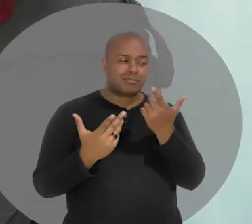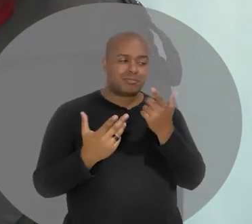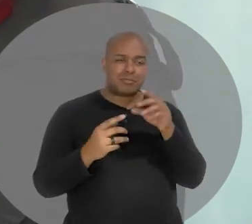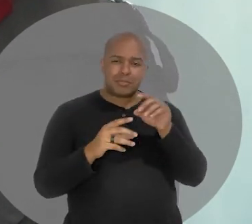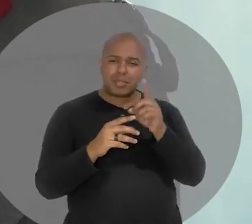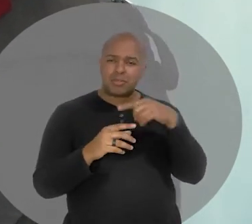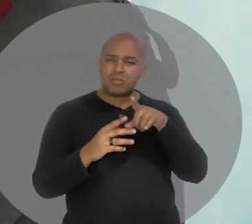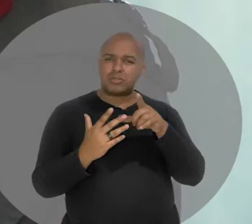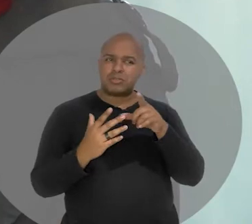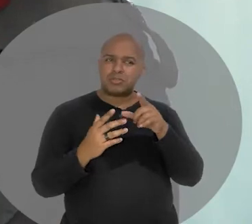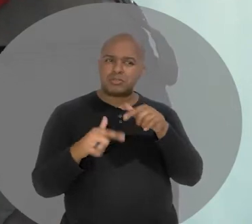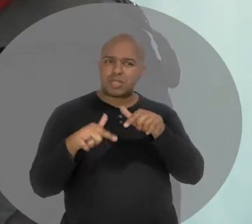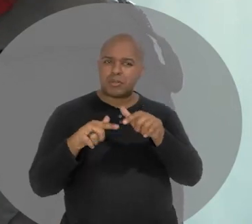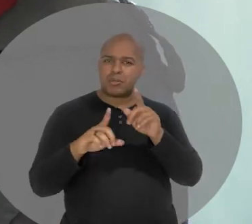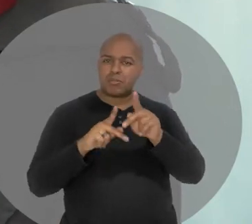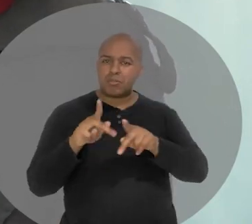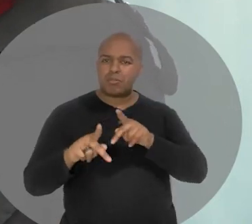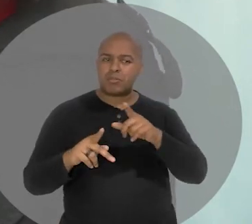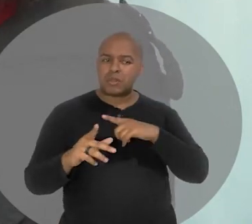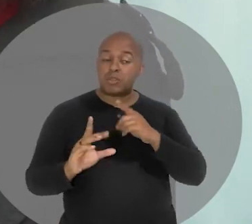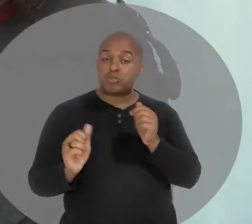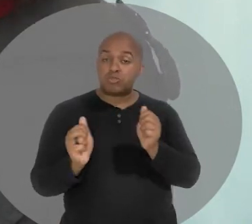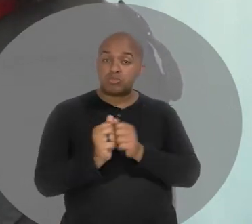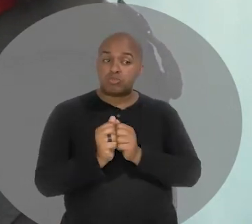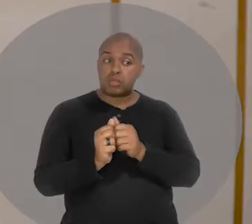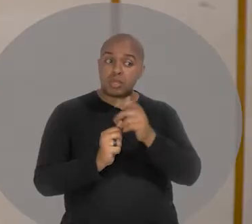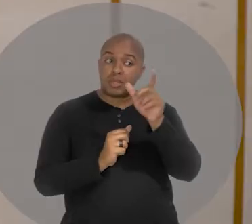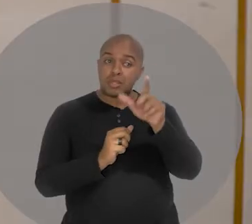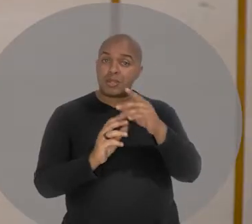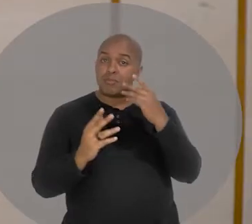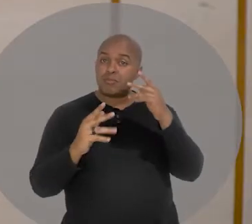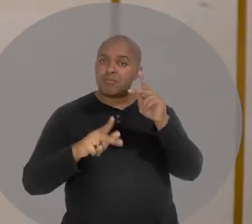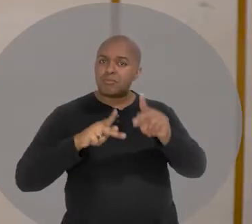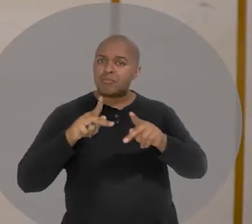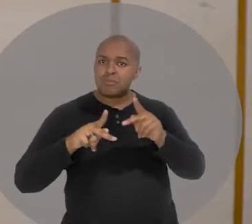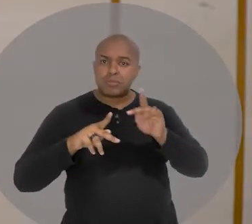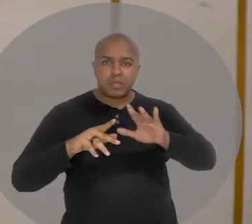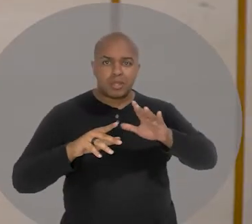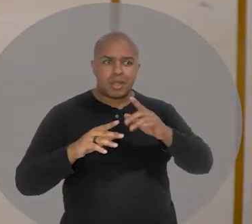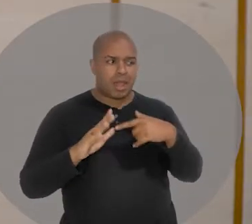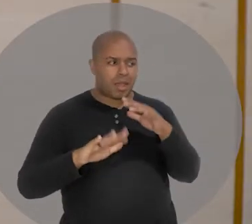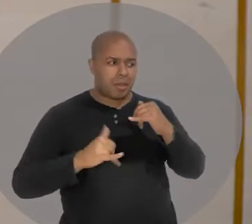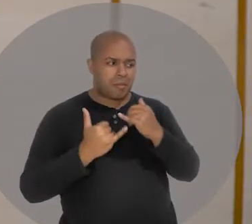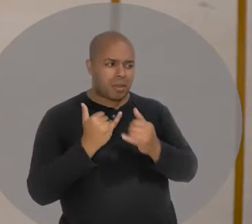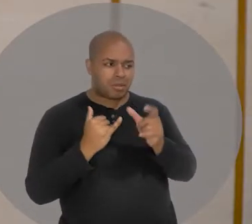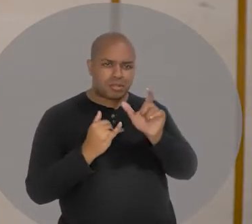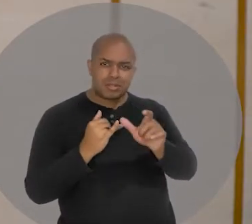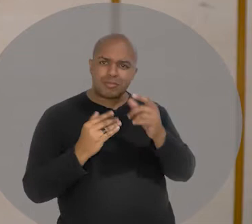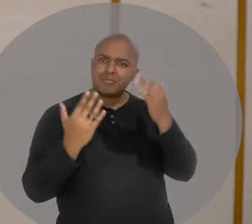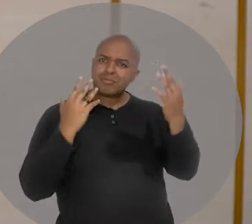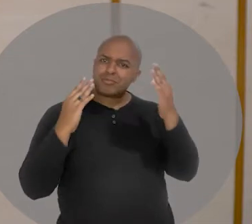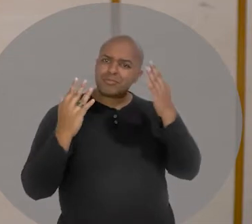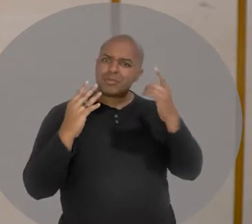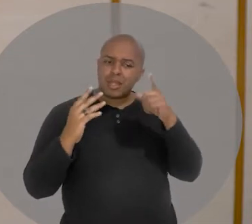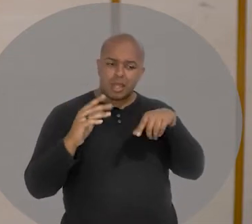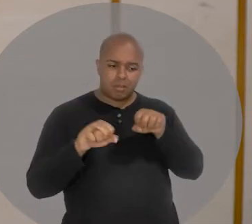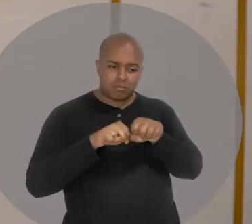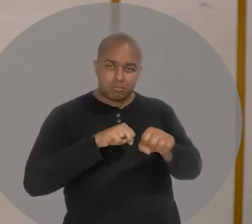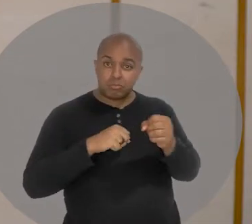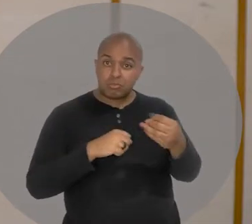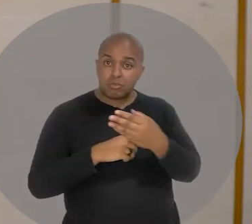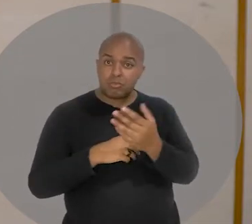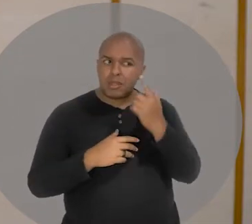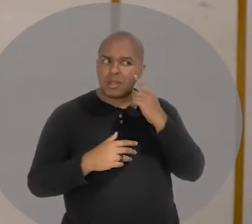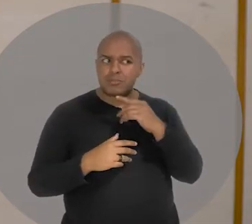nos serviços públicos junto com essa população. O que dá a impressão é que os psicólogos que serão formados não